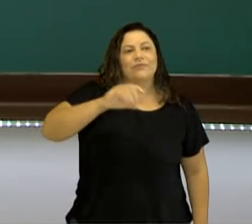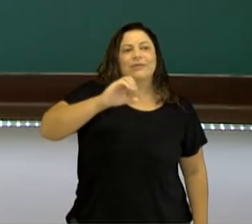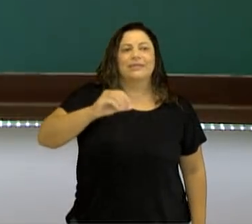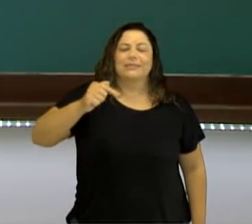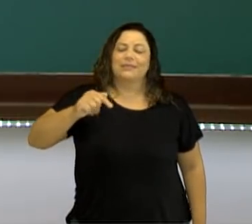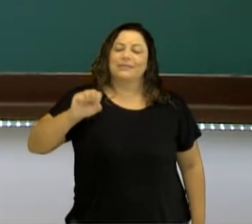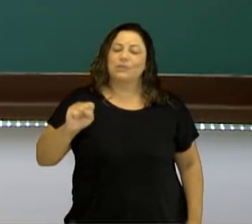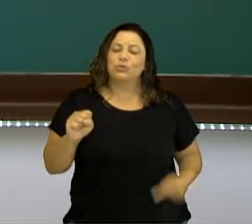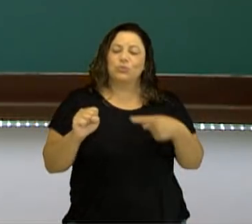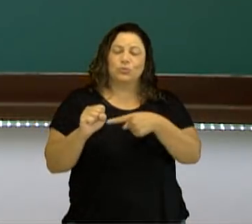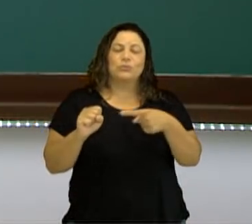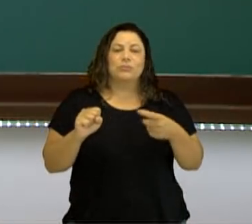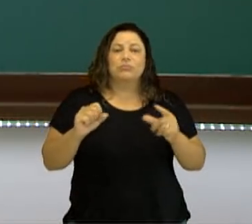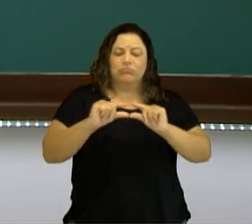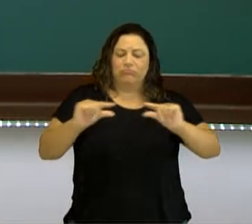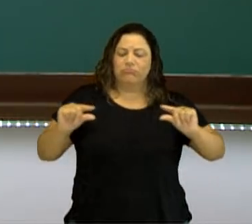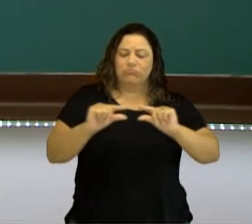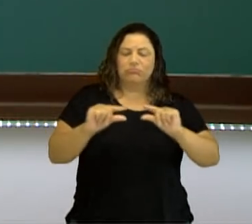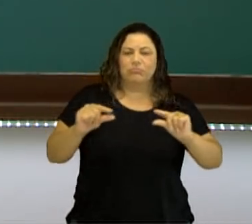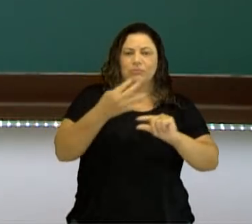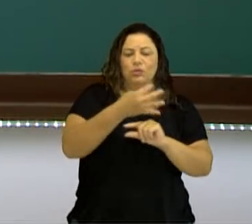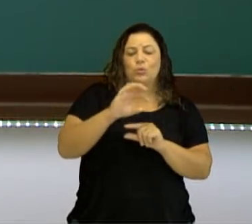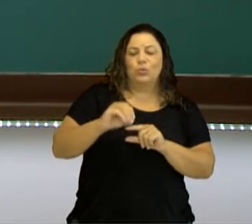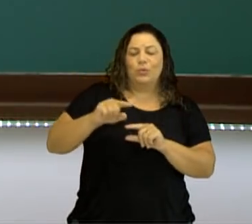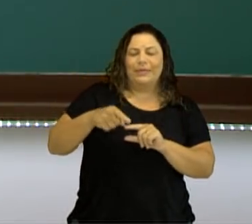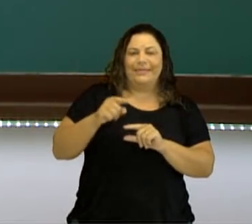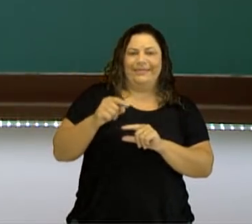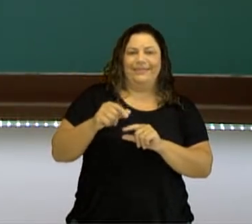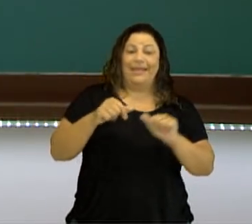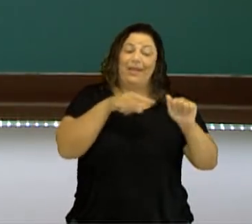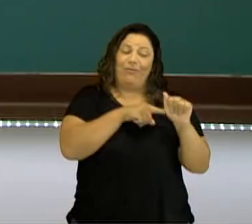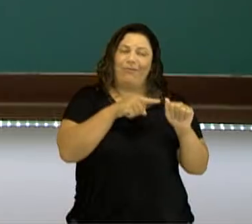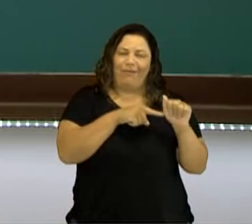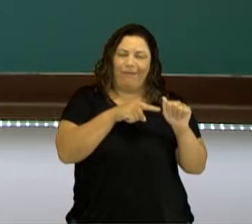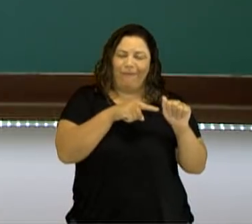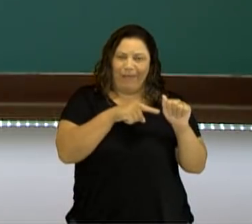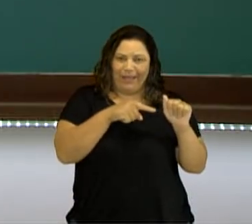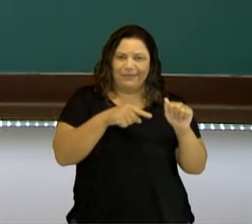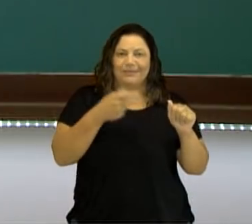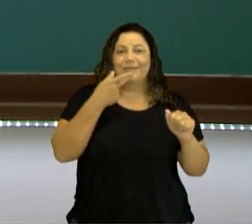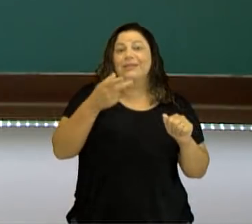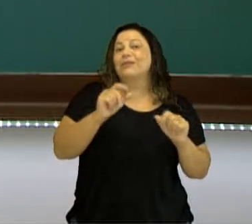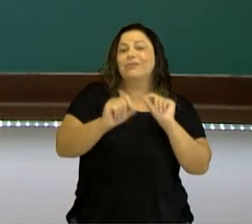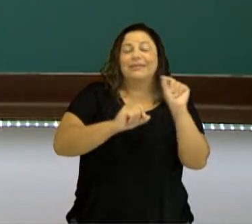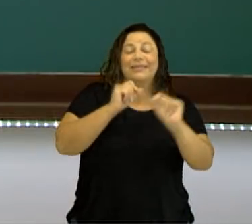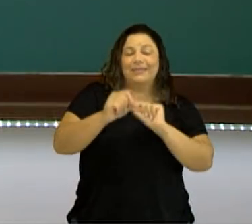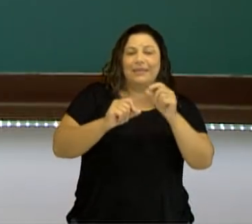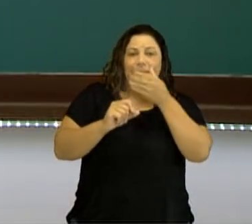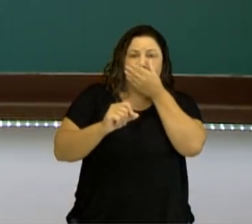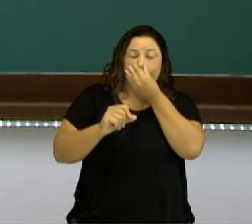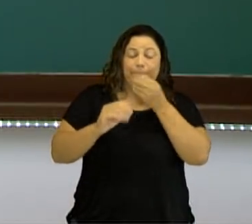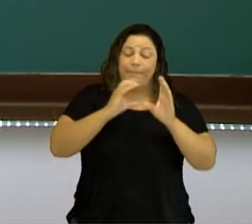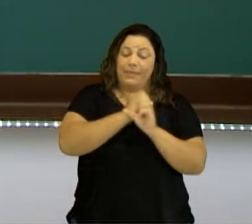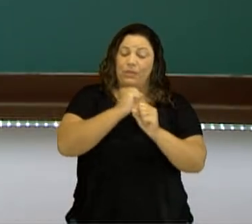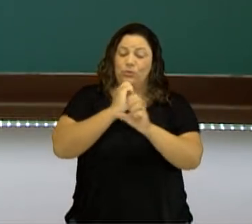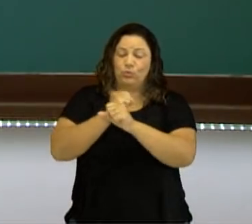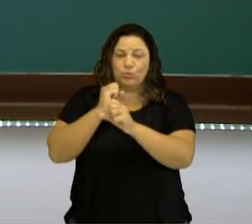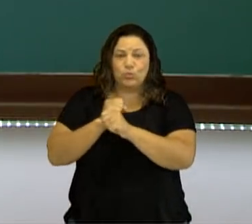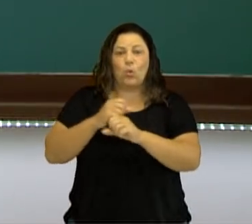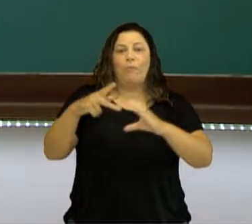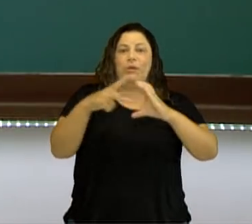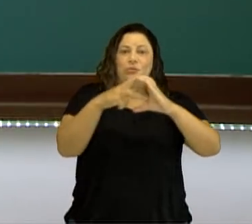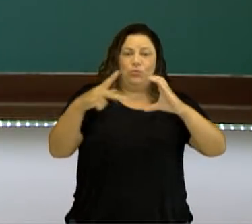40,078. Esse 40 é a quantidade de massa. O que é a massa mesmo? A massa é a soma dos